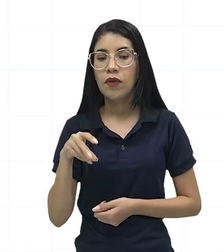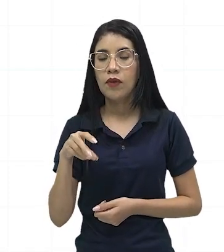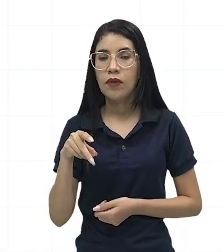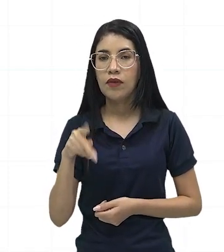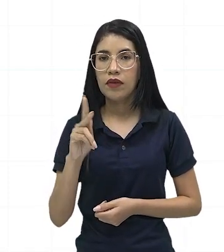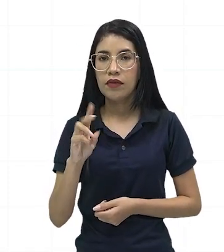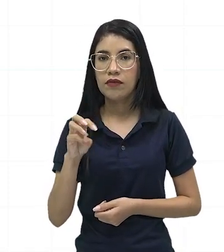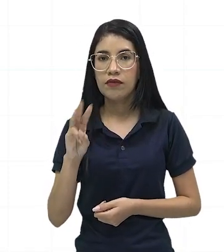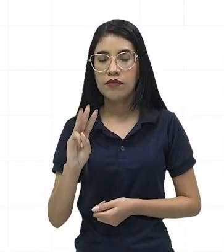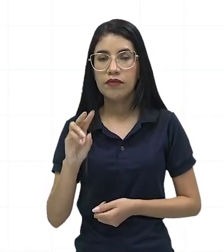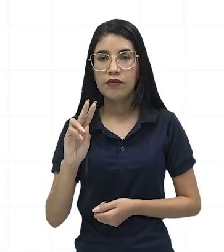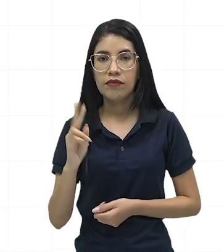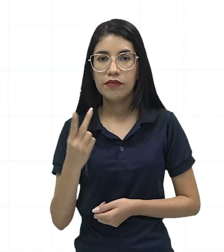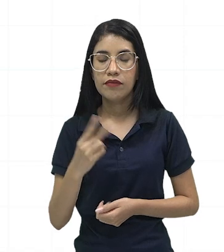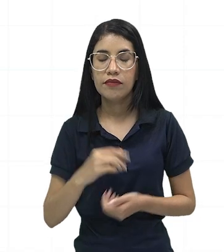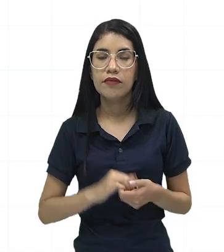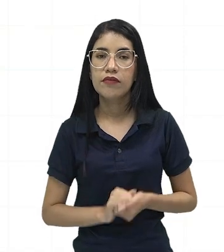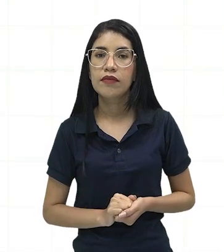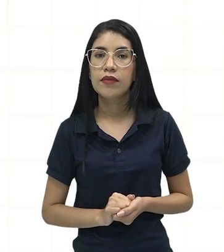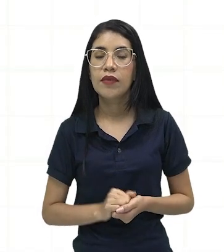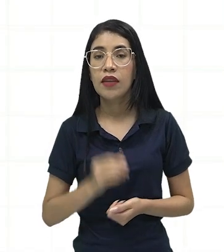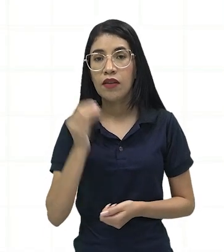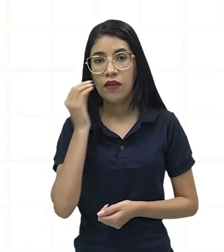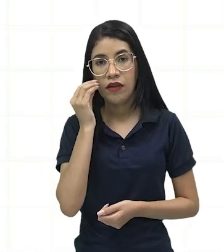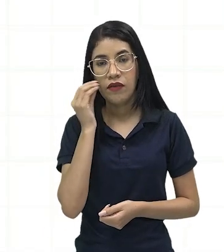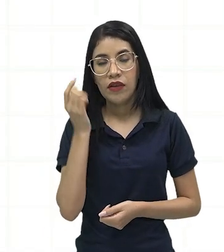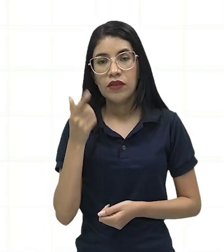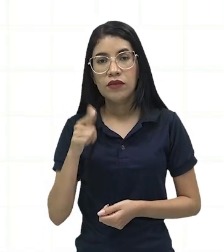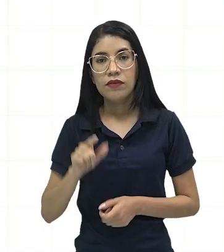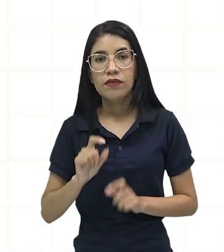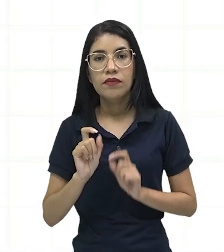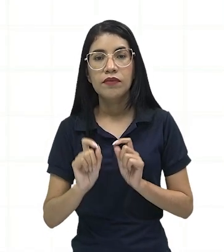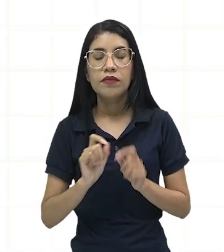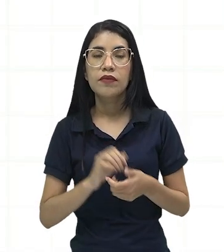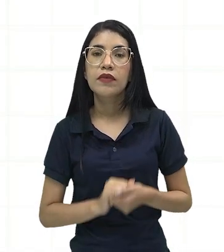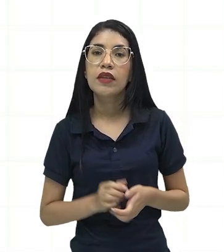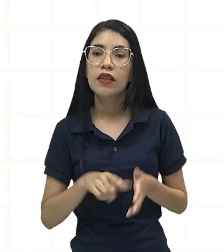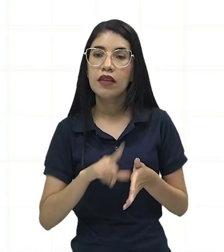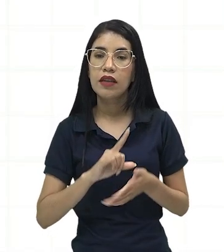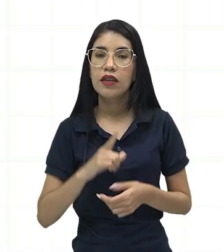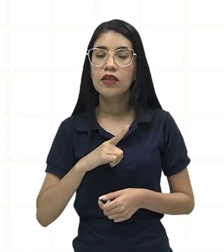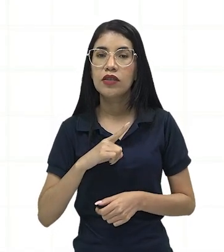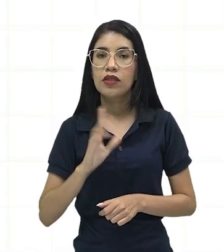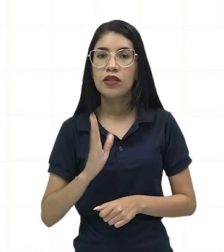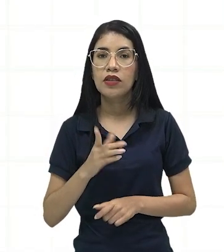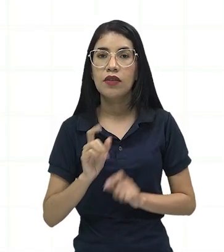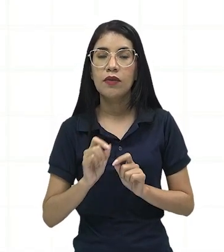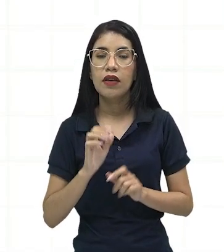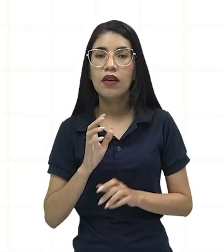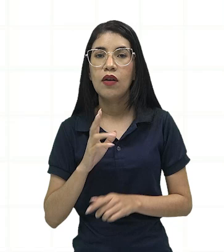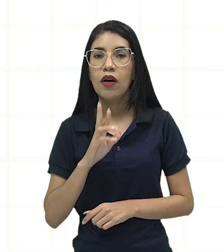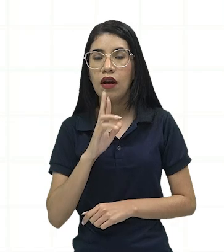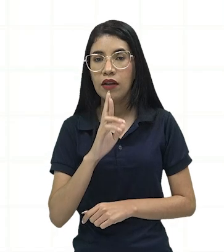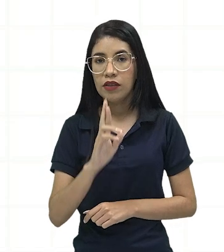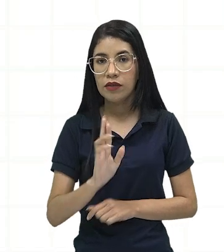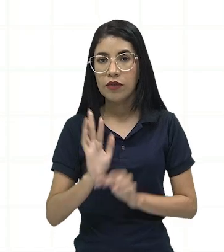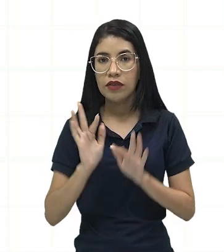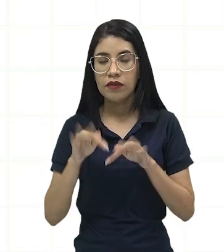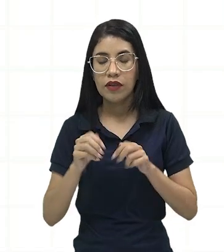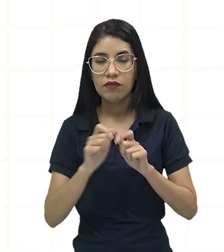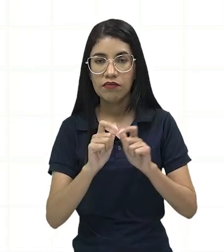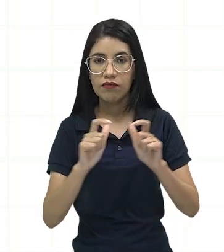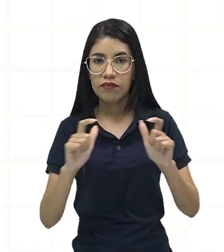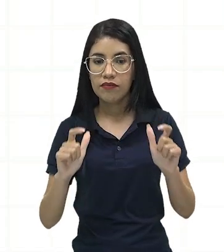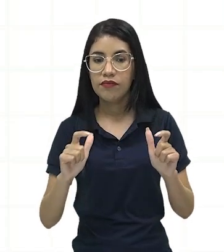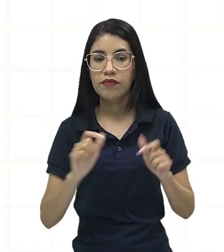quilowatt-hora. Então observe aí novamente que nós já tínhamos aquele aquele resultado, né, da nossa